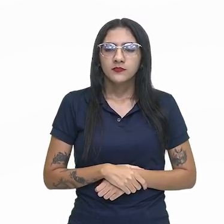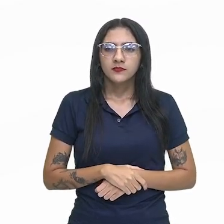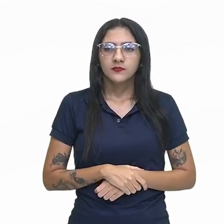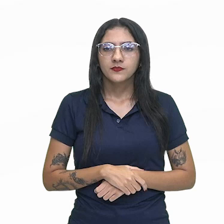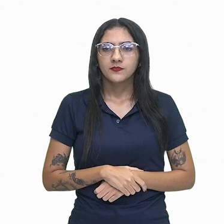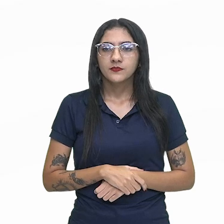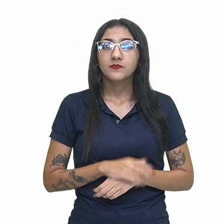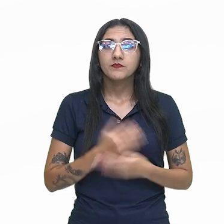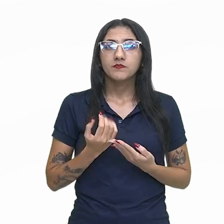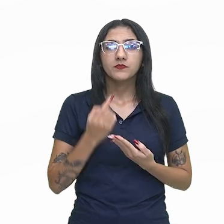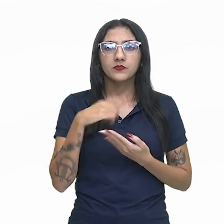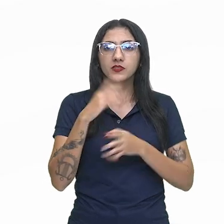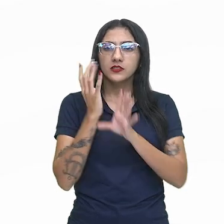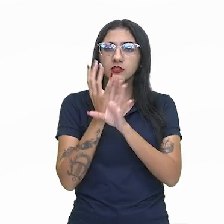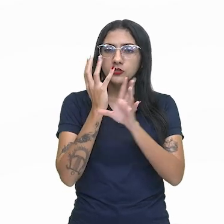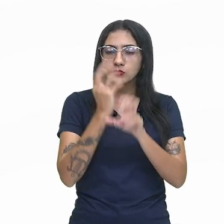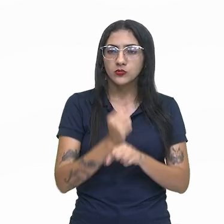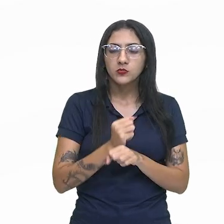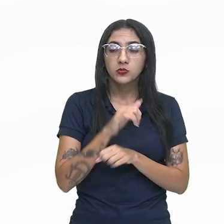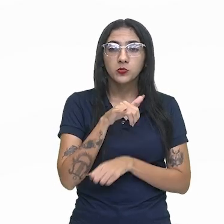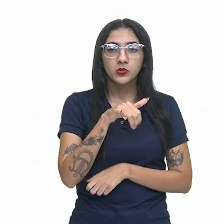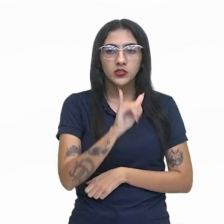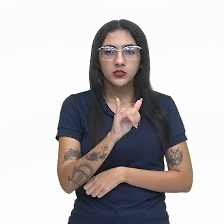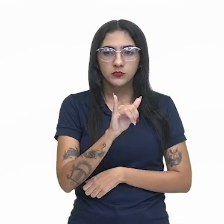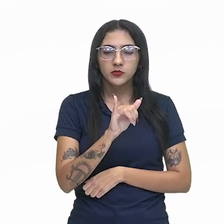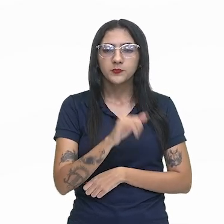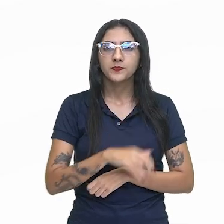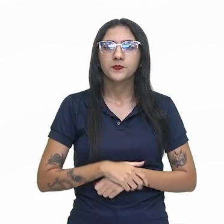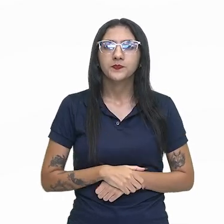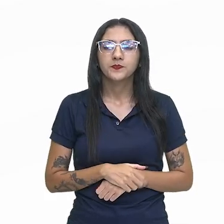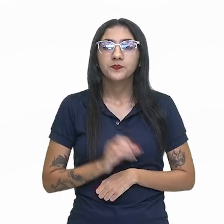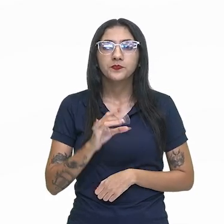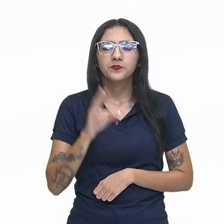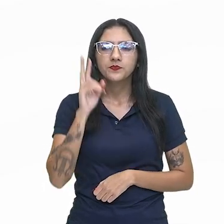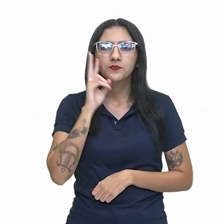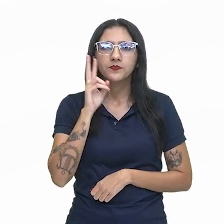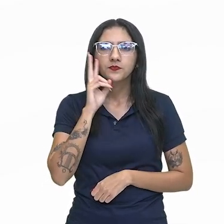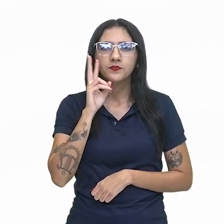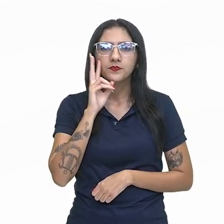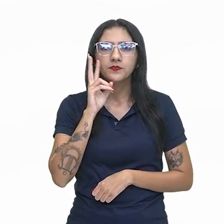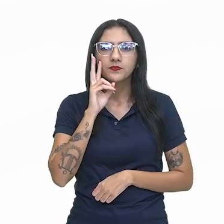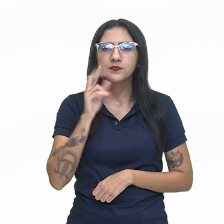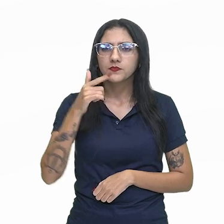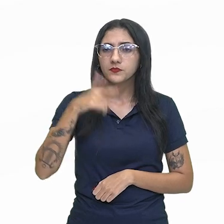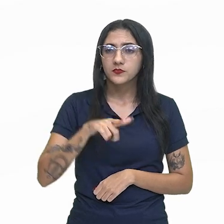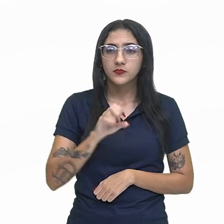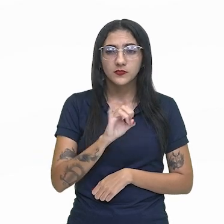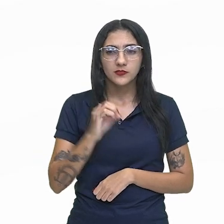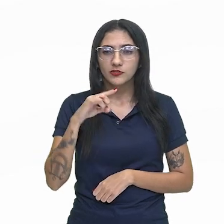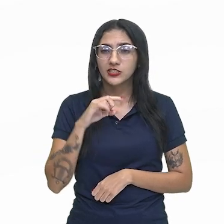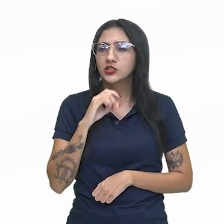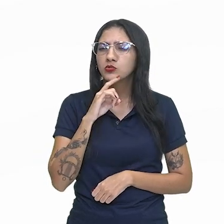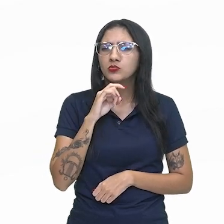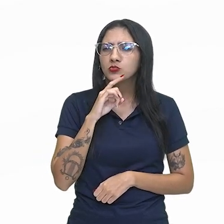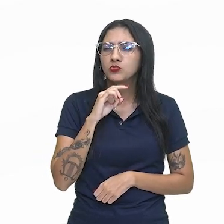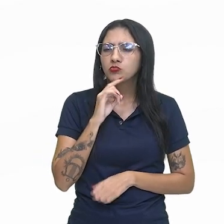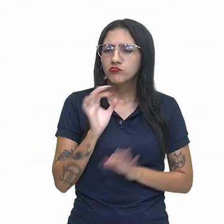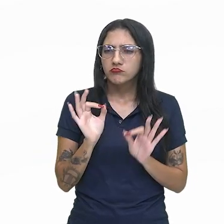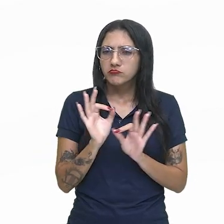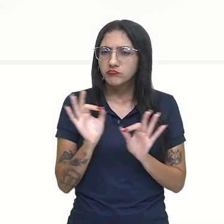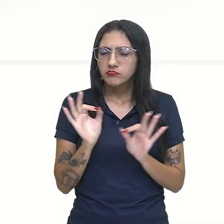o y do vértice, tá? Só para não deixar aí nenhum tipo de dúvida com relação a esse tema,